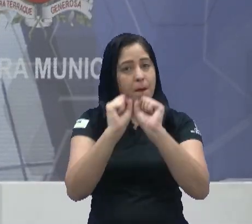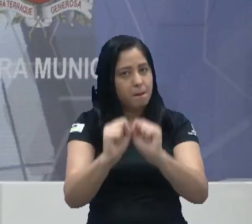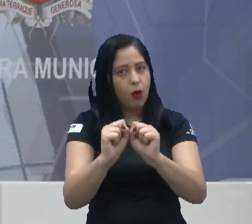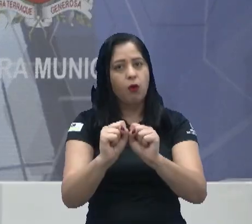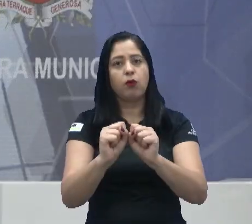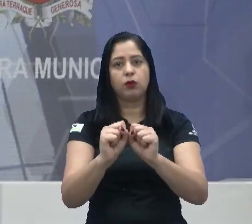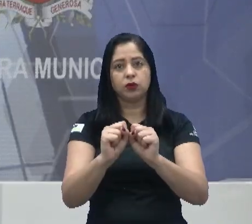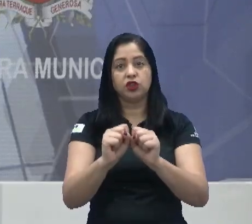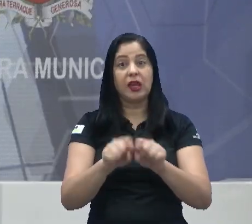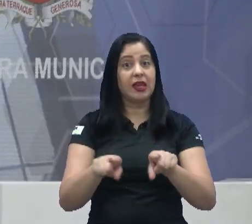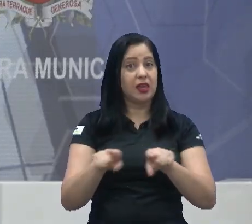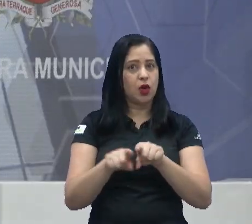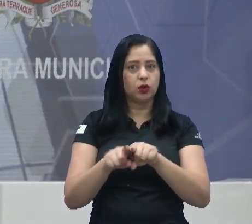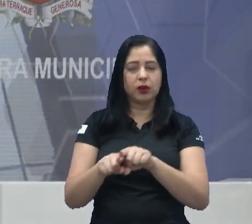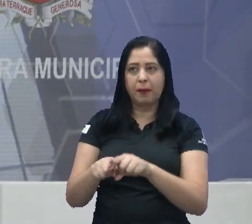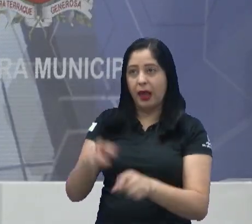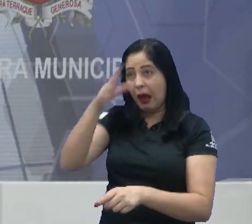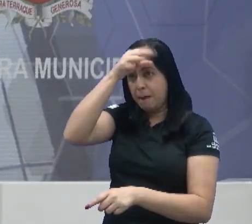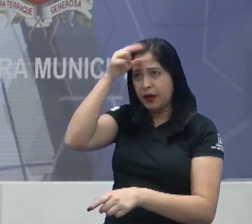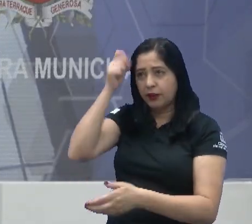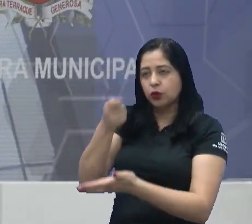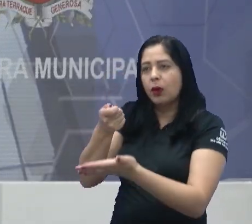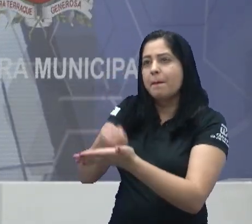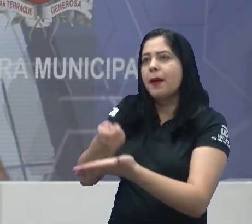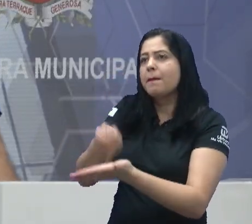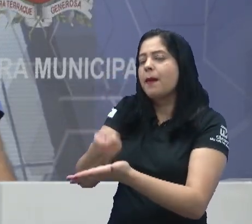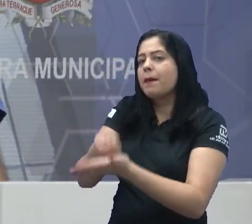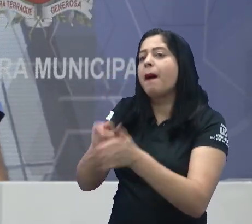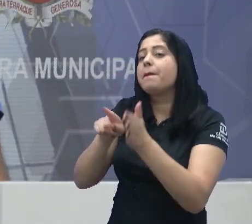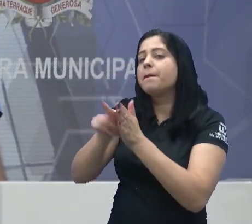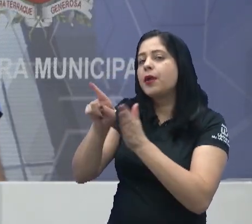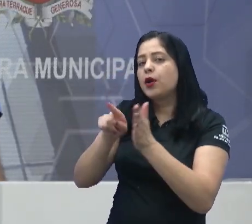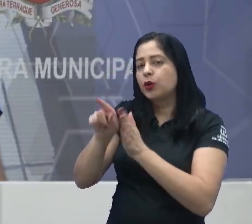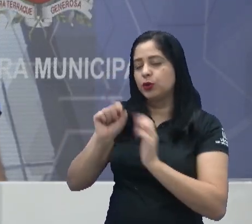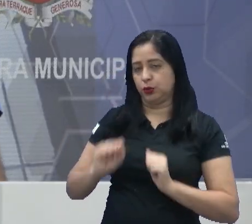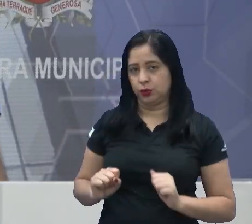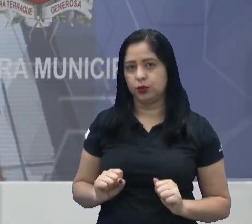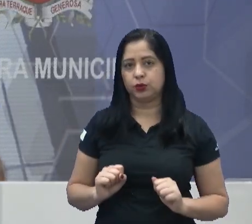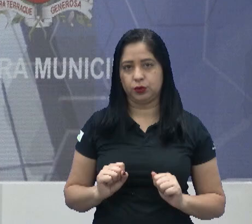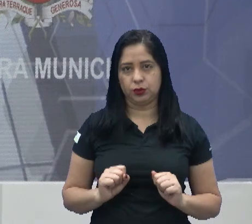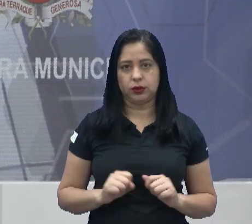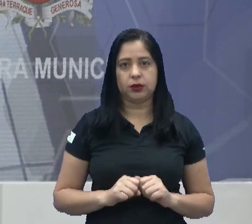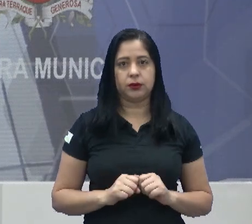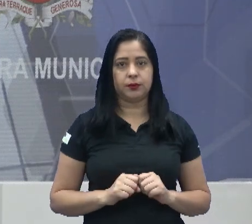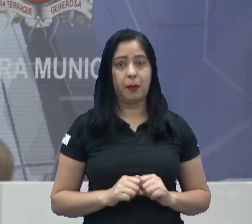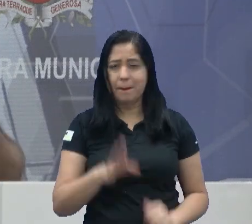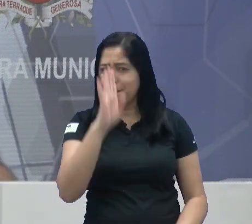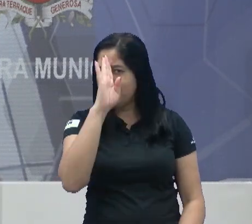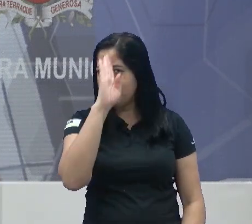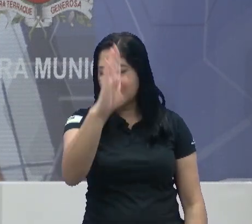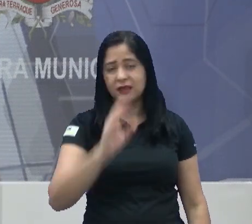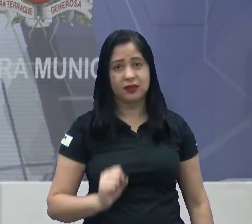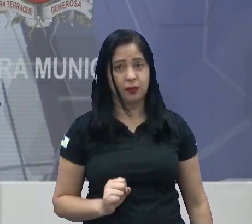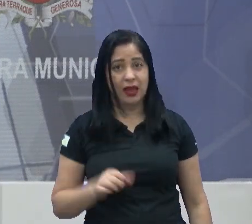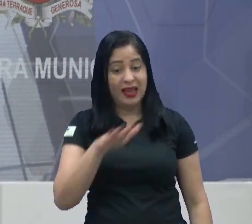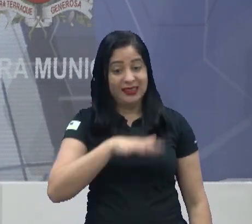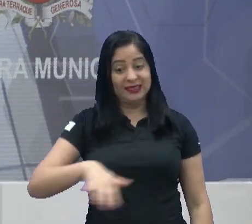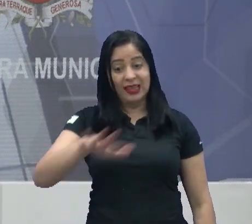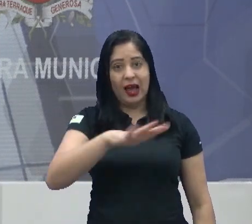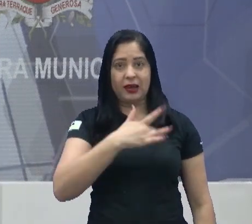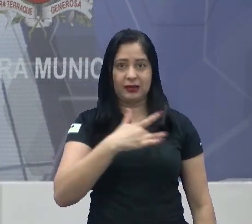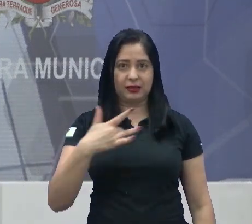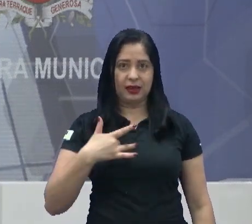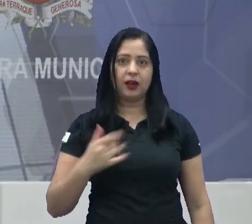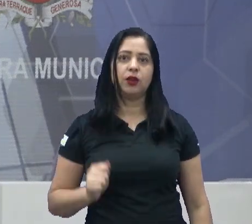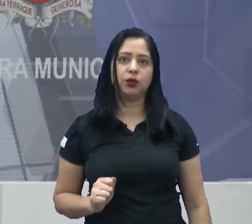as execuções daquilo que o morador, daquilo que o município tem pedido, principalmente na área da saúde, que